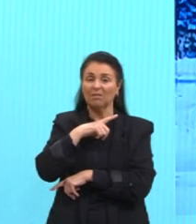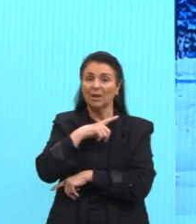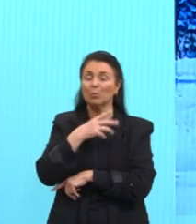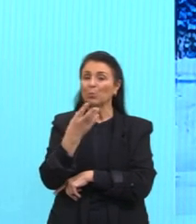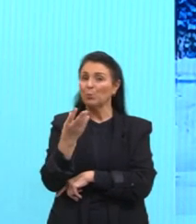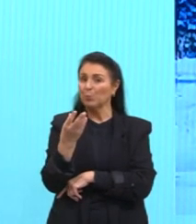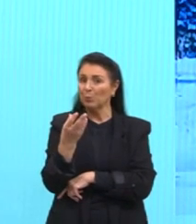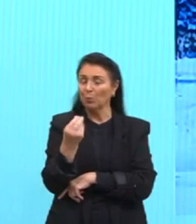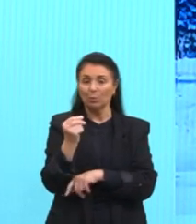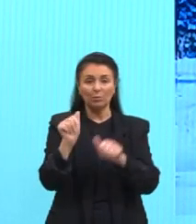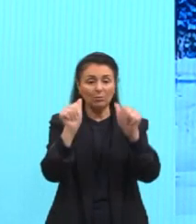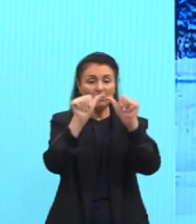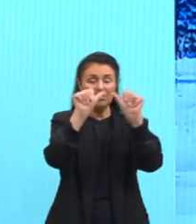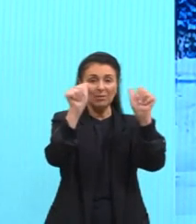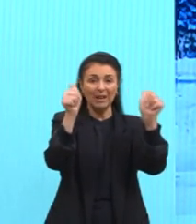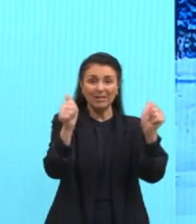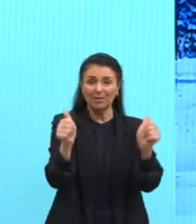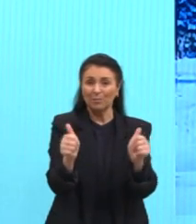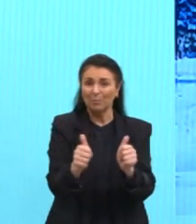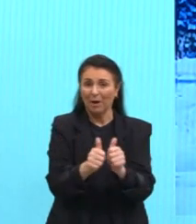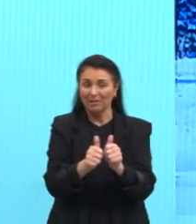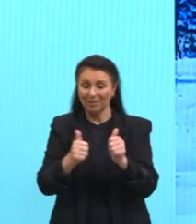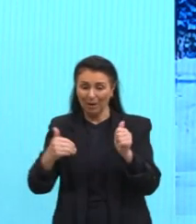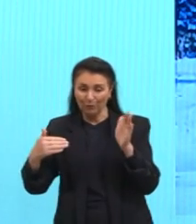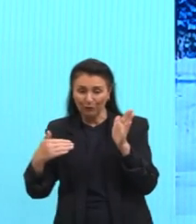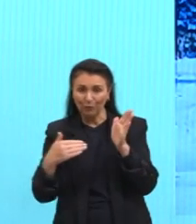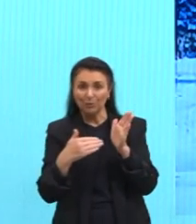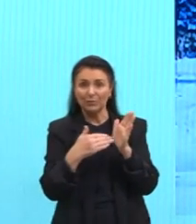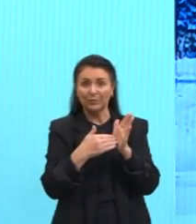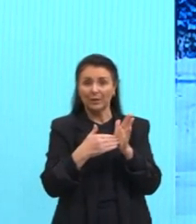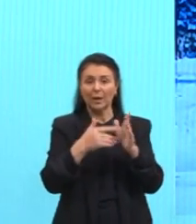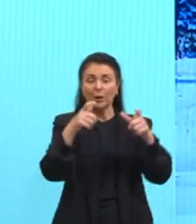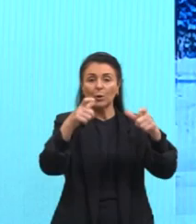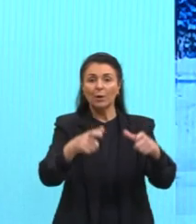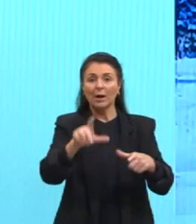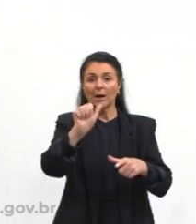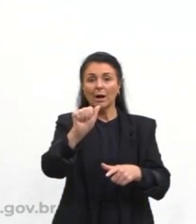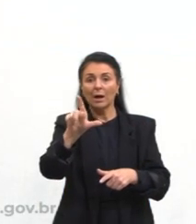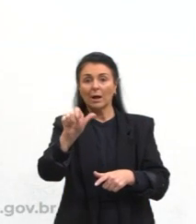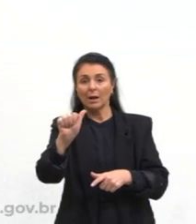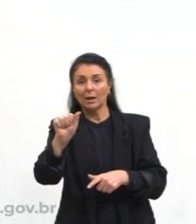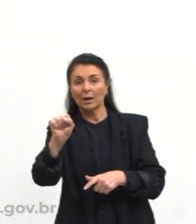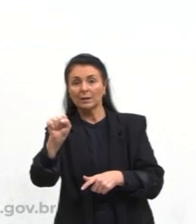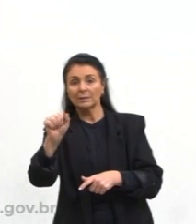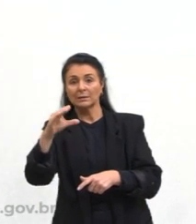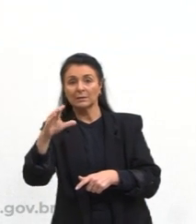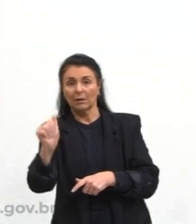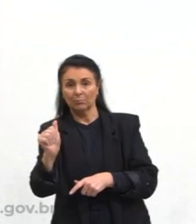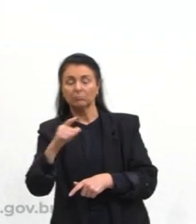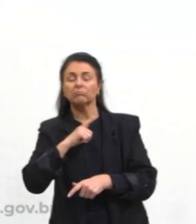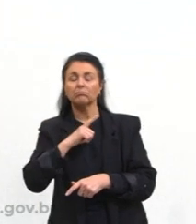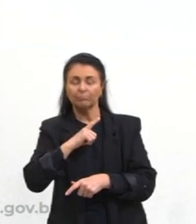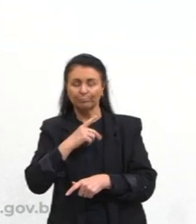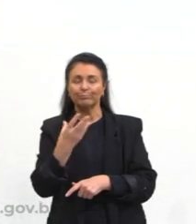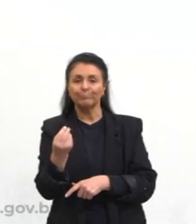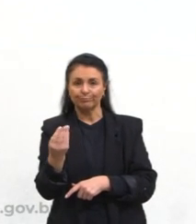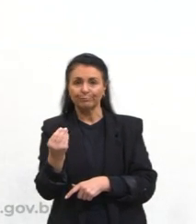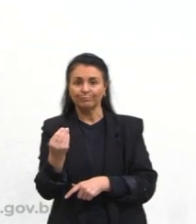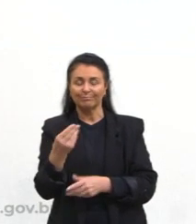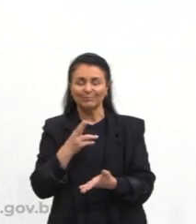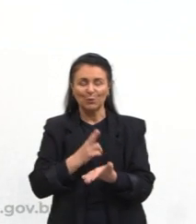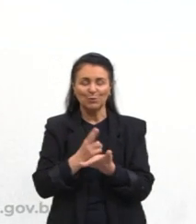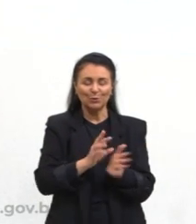aparecendo aí e A Última Fronteira o Alasca né o Alasca que que representa isso aí tudo tá meninos e meninas vamos continuar aqui